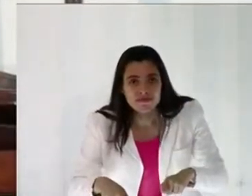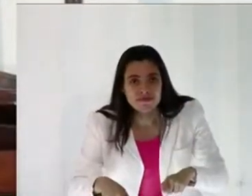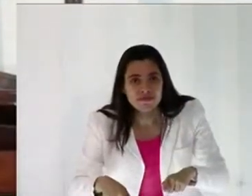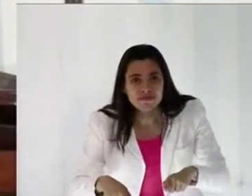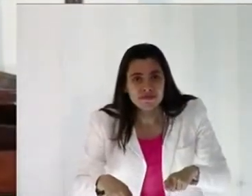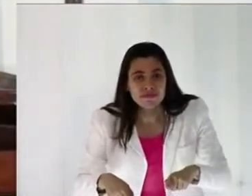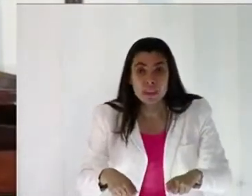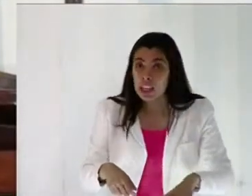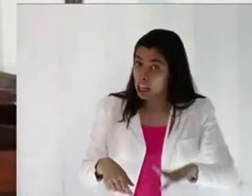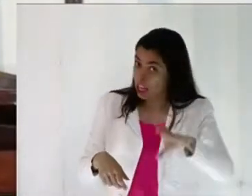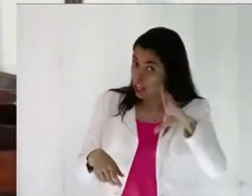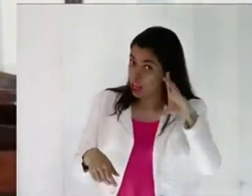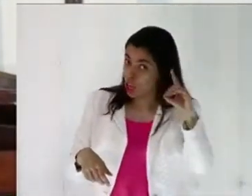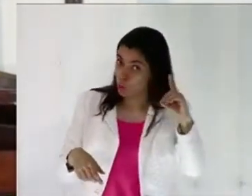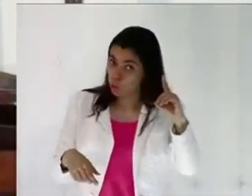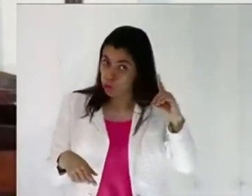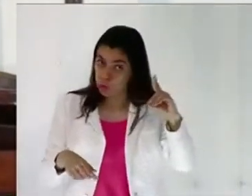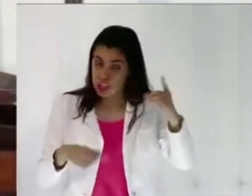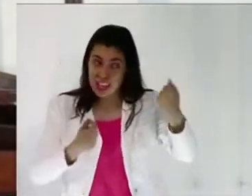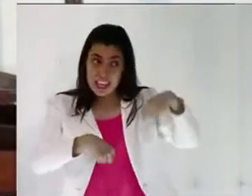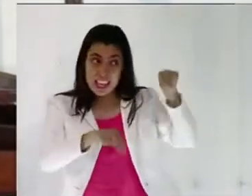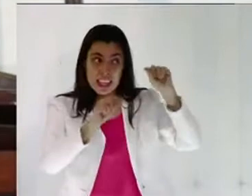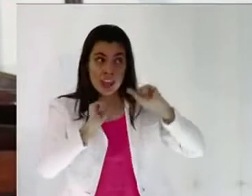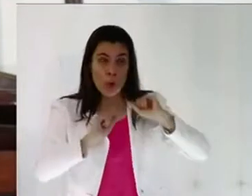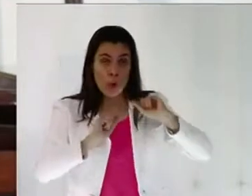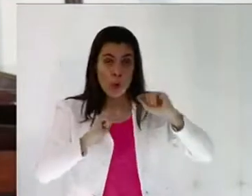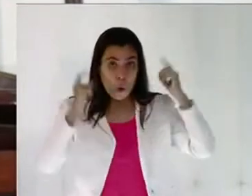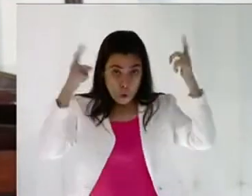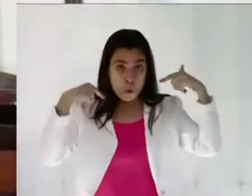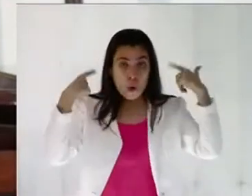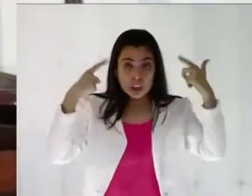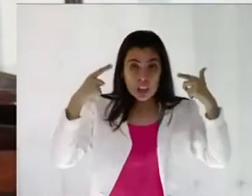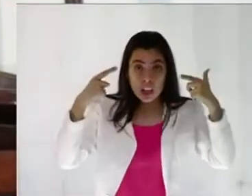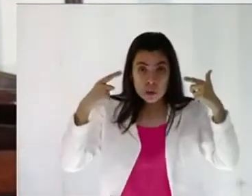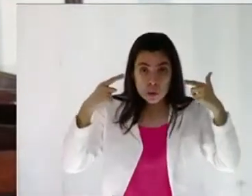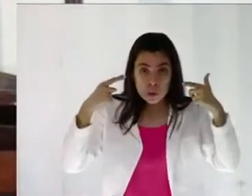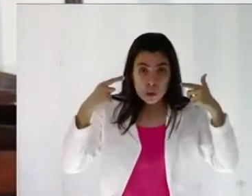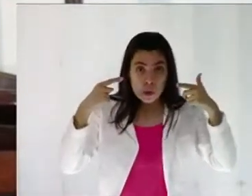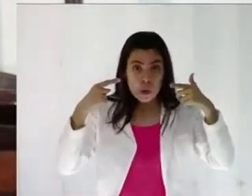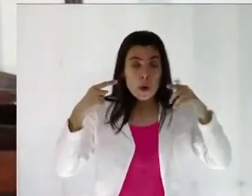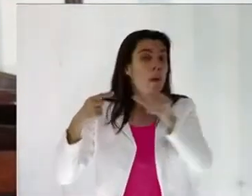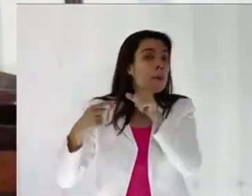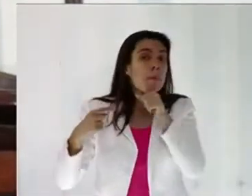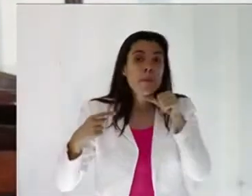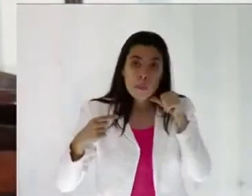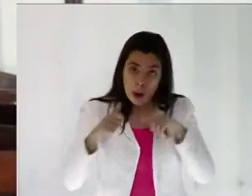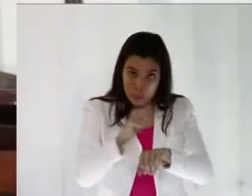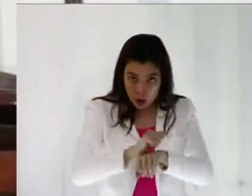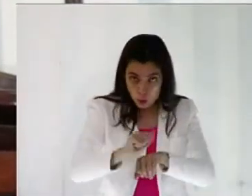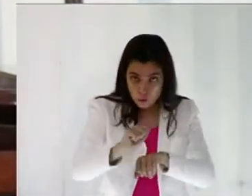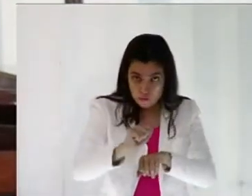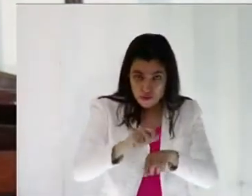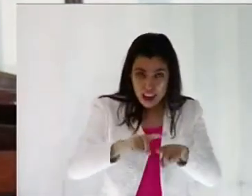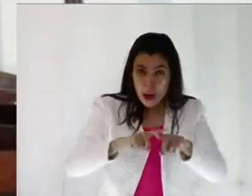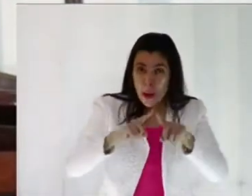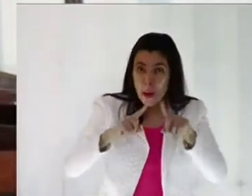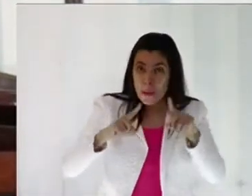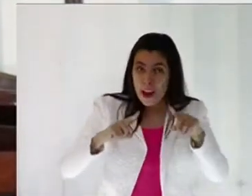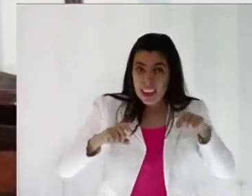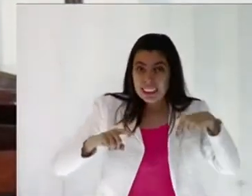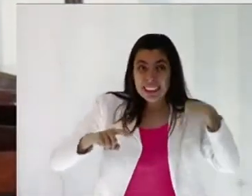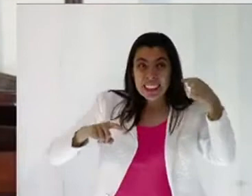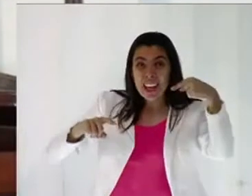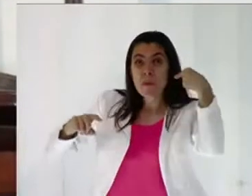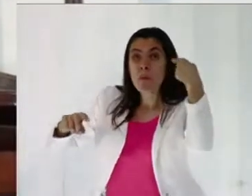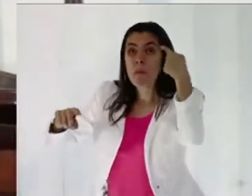Deus proverá para si, meu filho, um cordeiro para o holocausto. Mas no coração de Abraão, durante aqueles